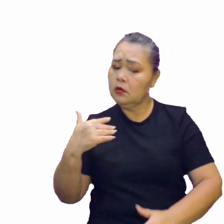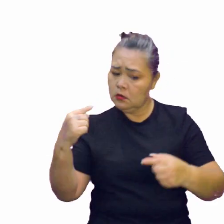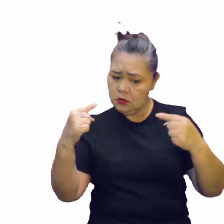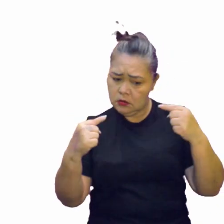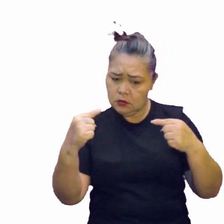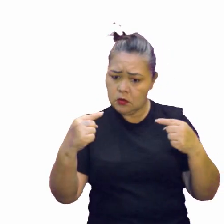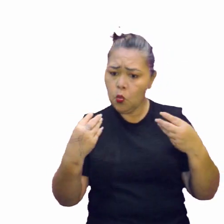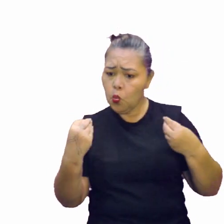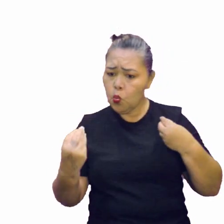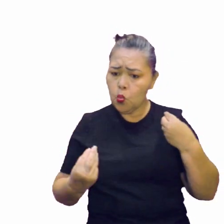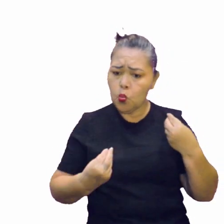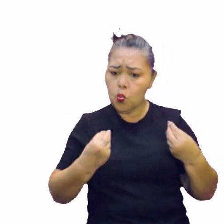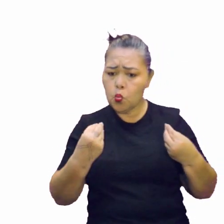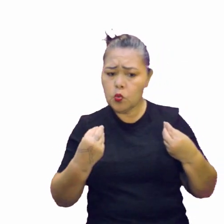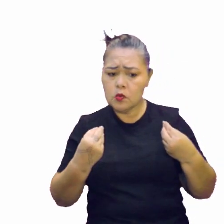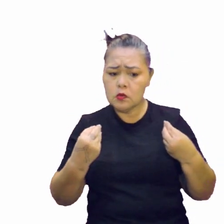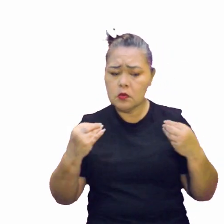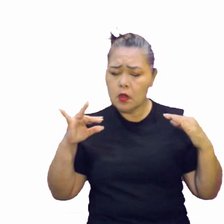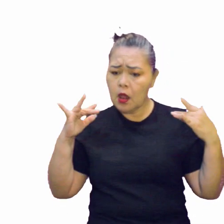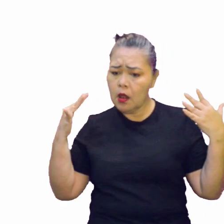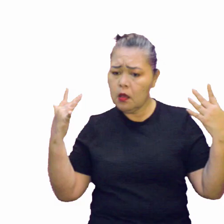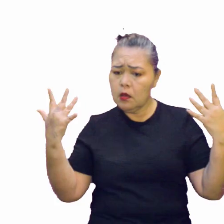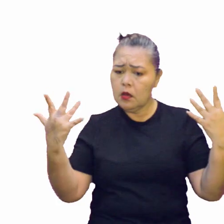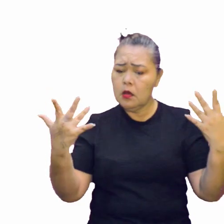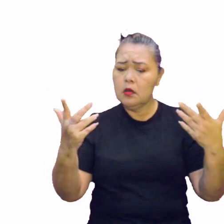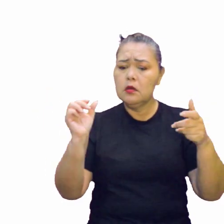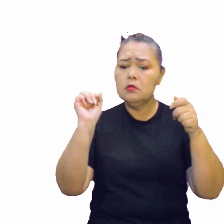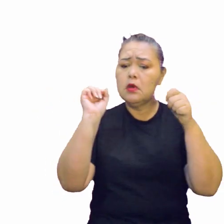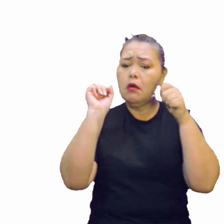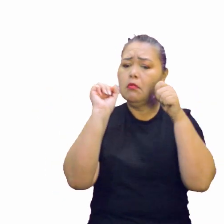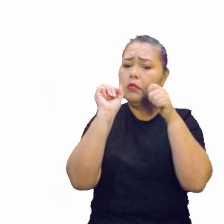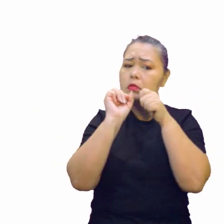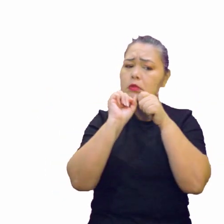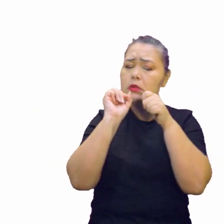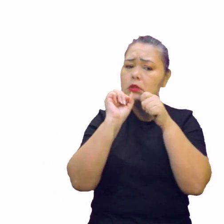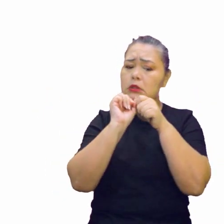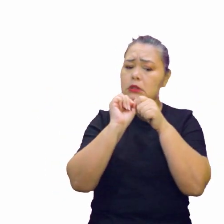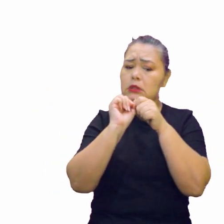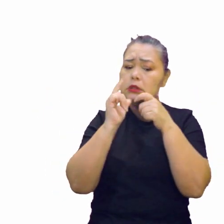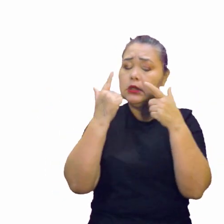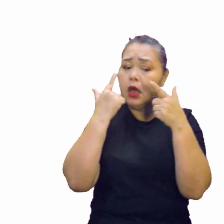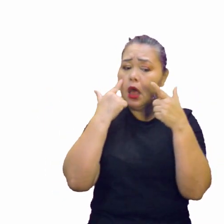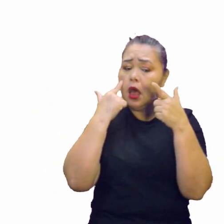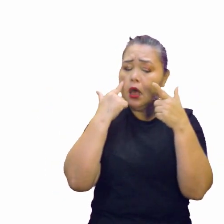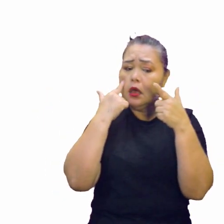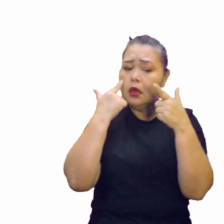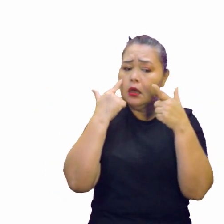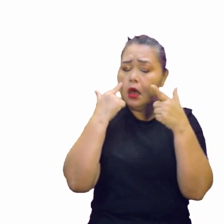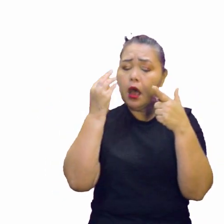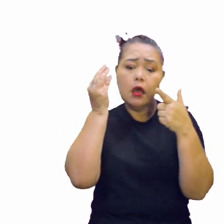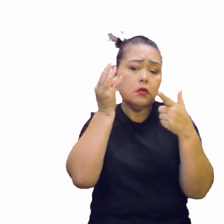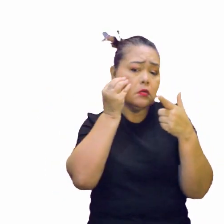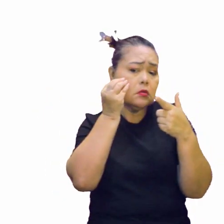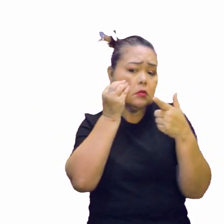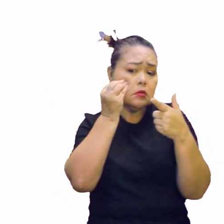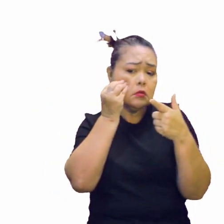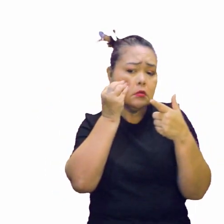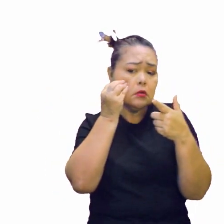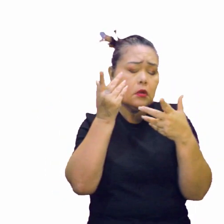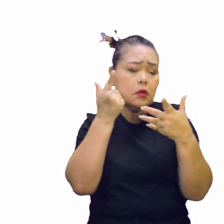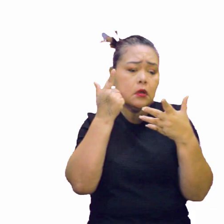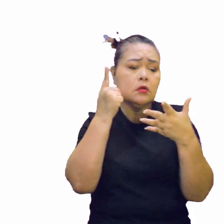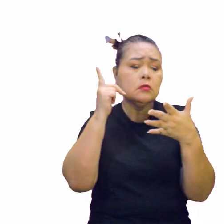esses corredores para realizar os tratos culturais? Aí você tem que verificar quais são as necessidades dos